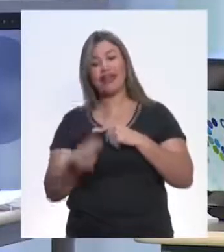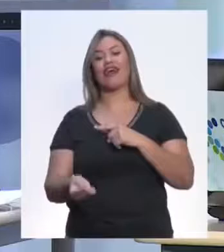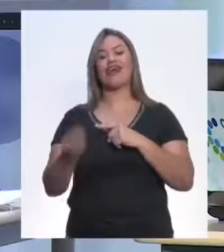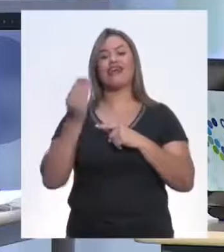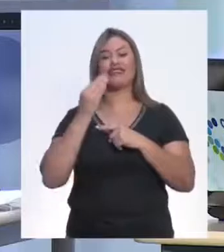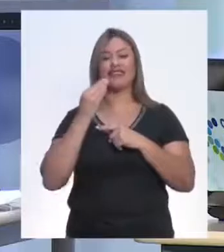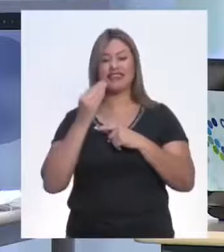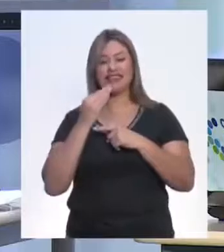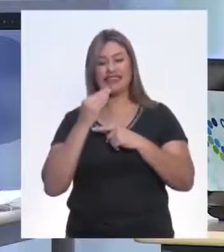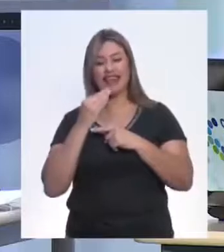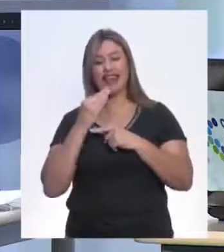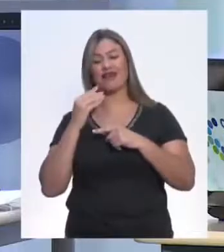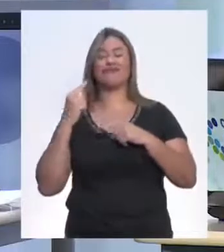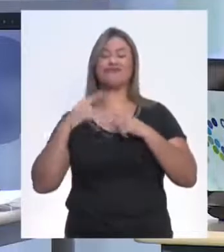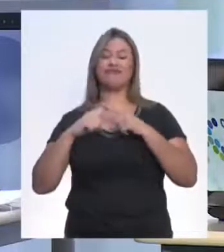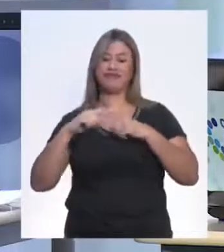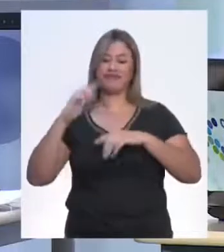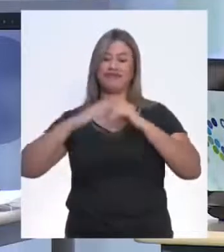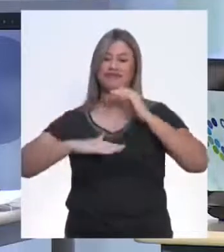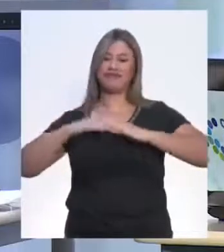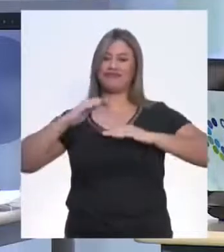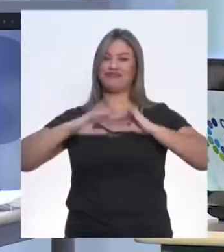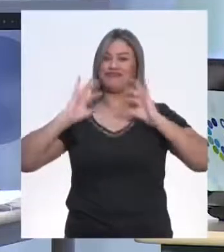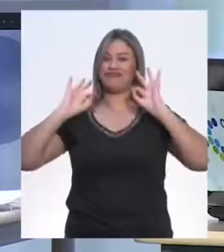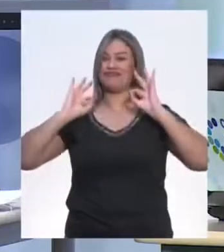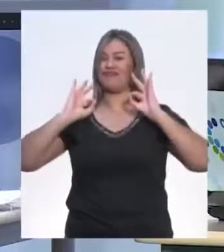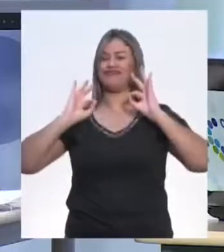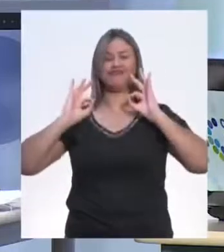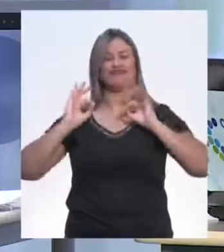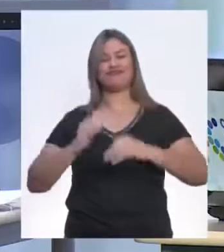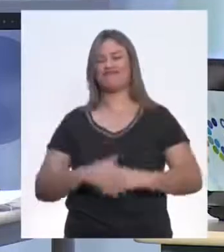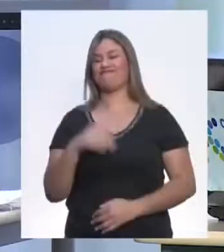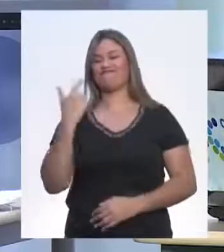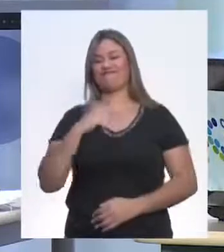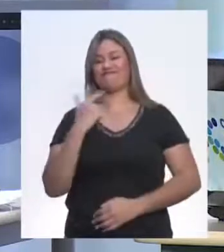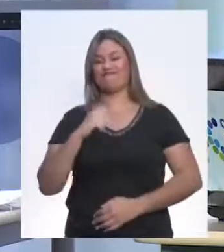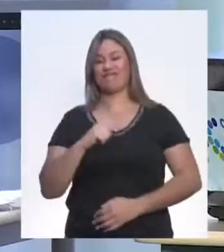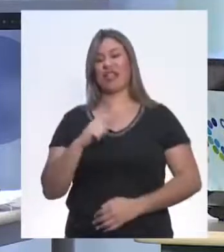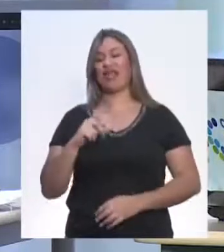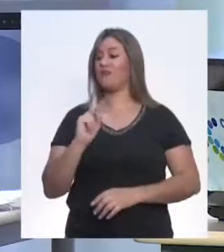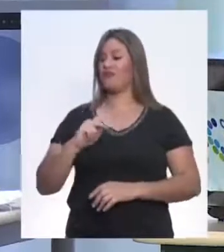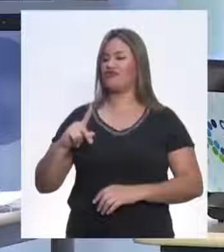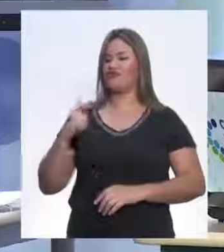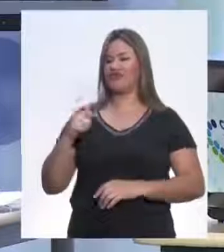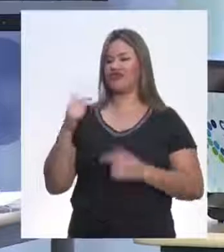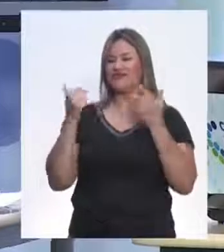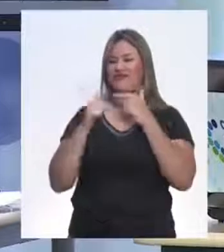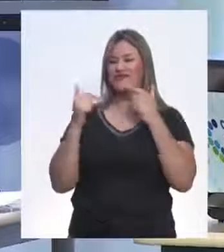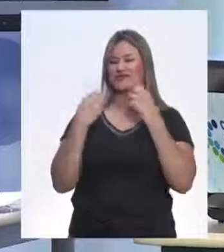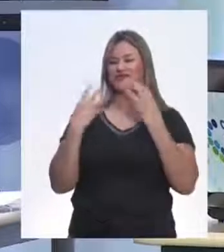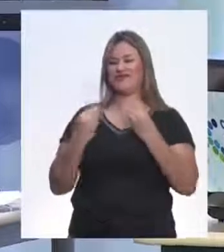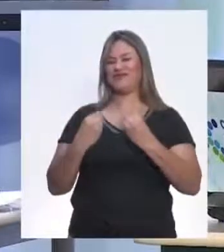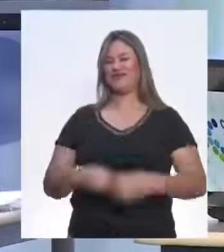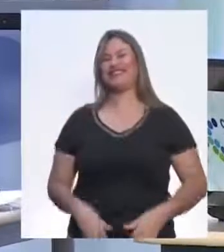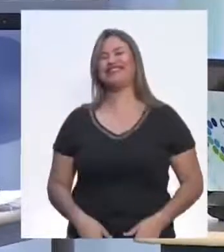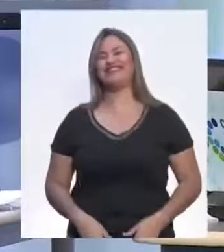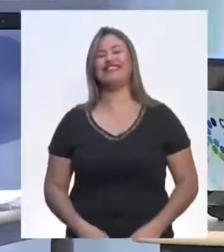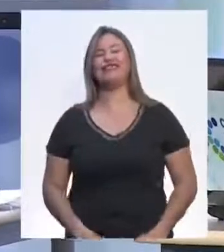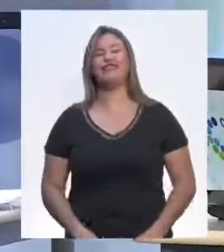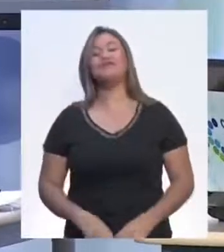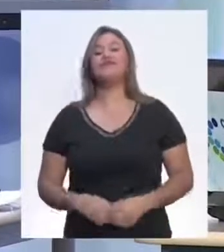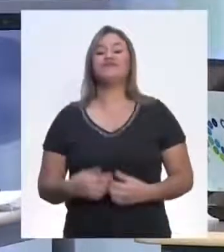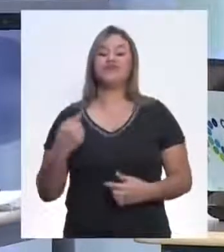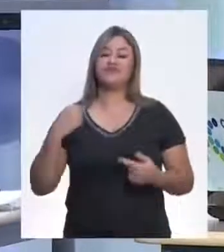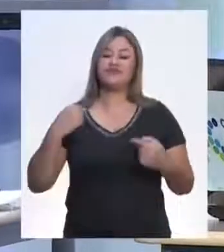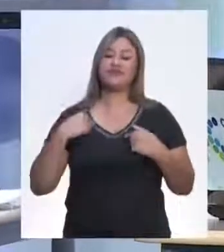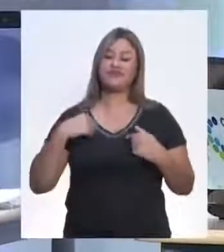Porque eu não sou muito bom nessa construção. Eu conheço 2 modelos aí para